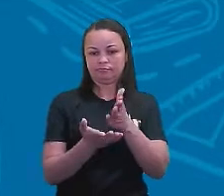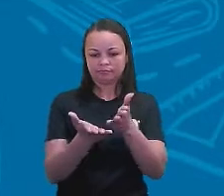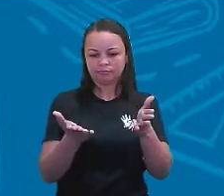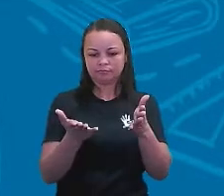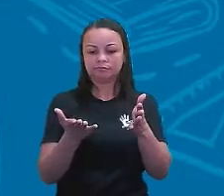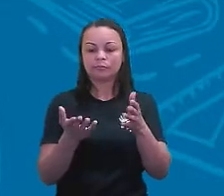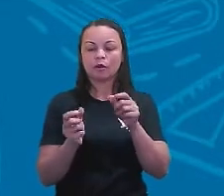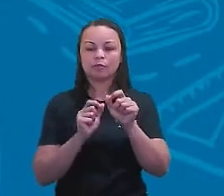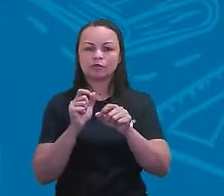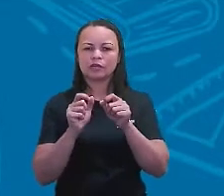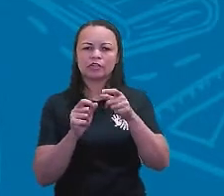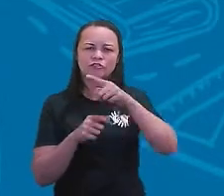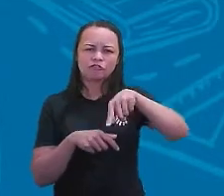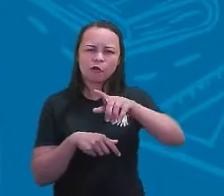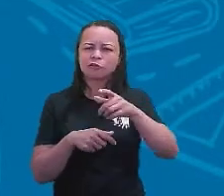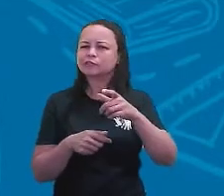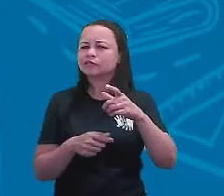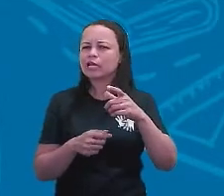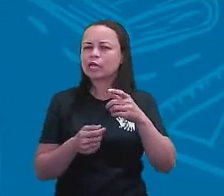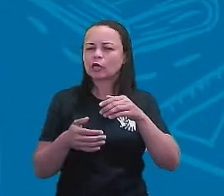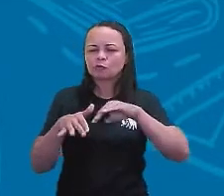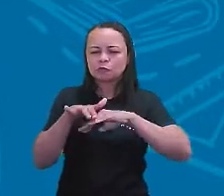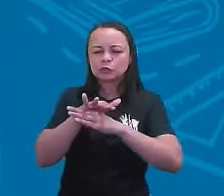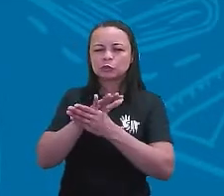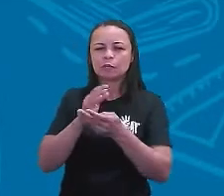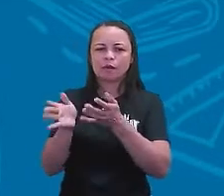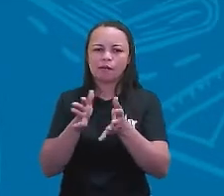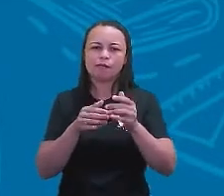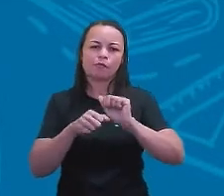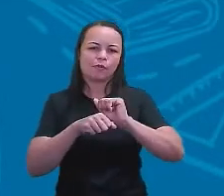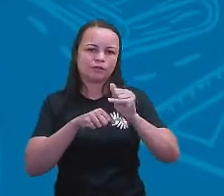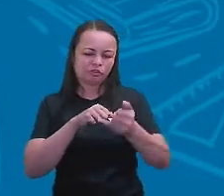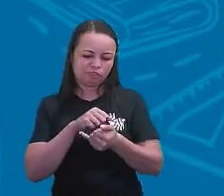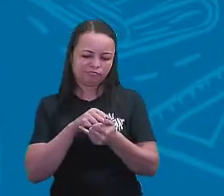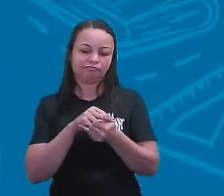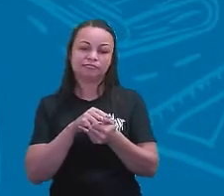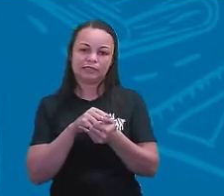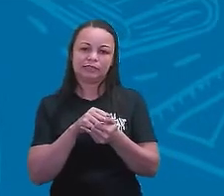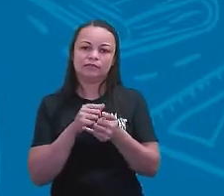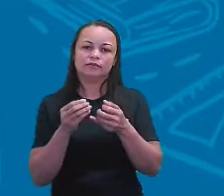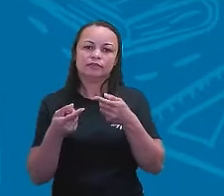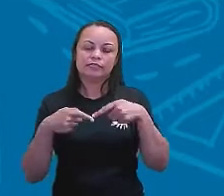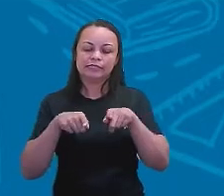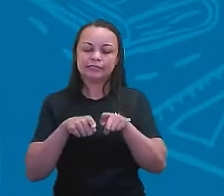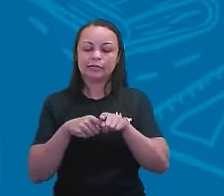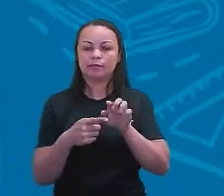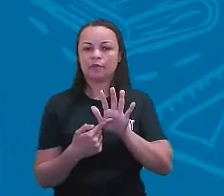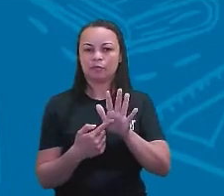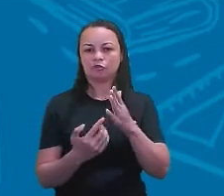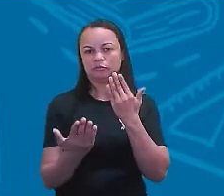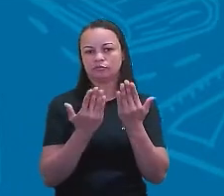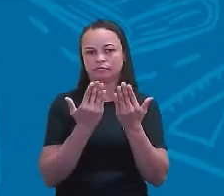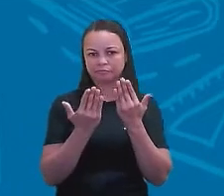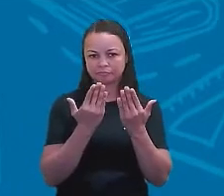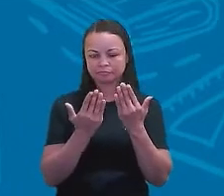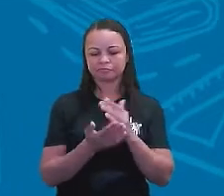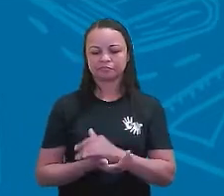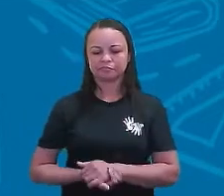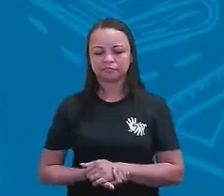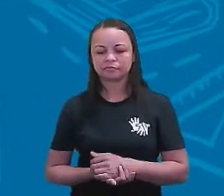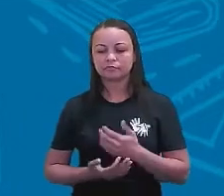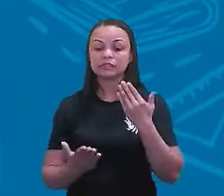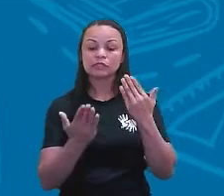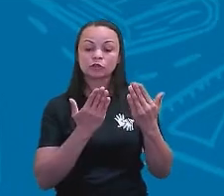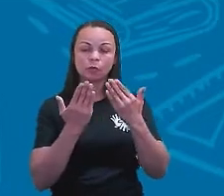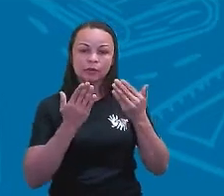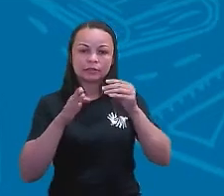você e você já começar a se familiarizar com os adjetivos e aí mostrando também no comparativo. E a gente tem